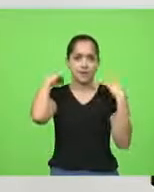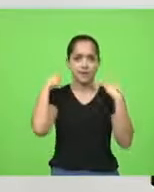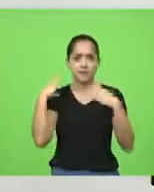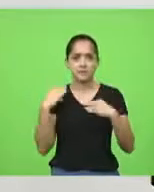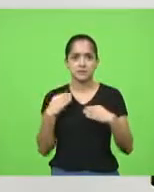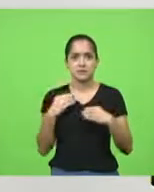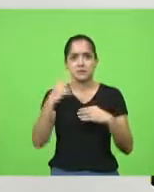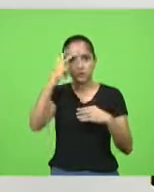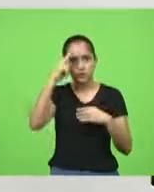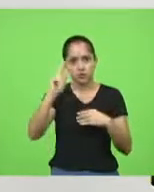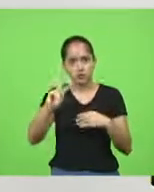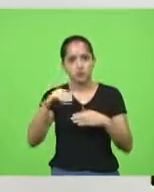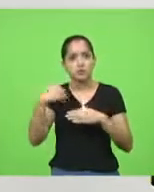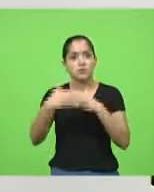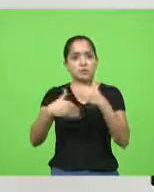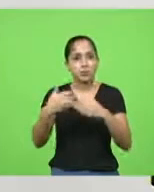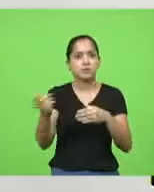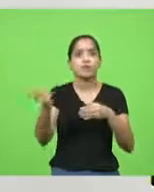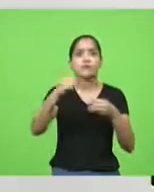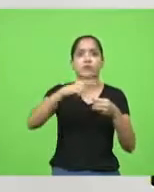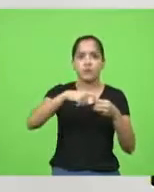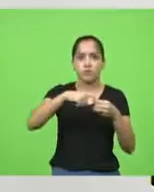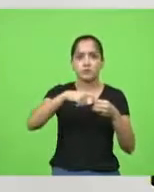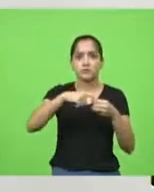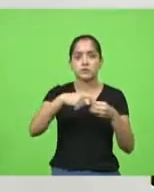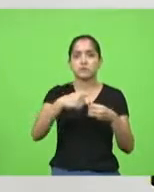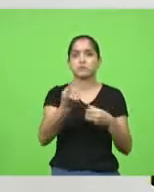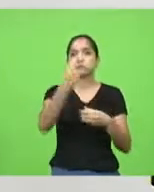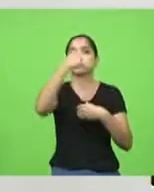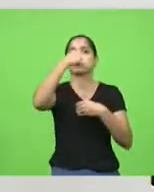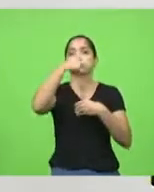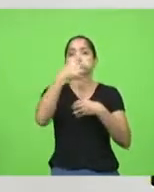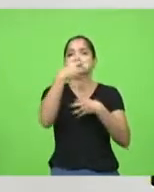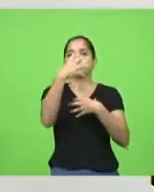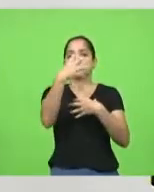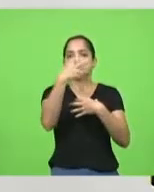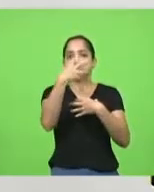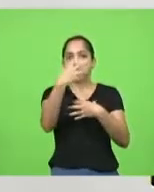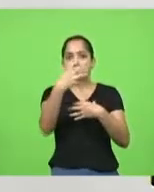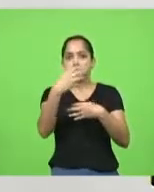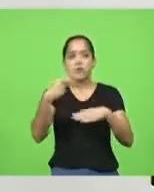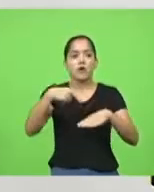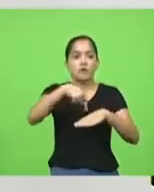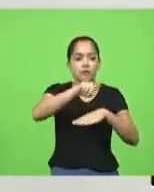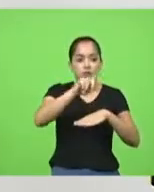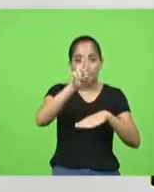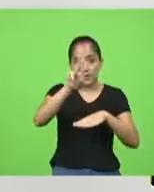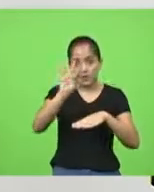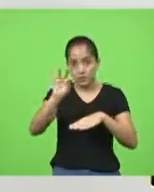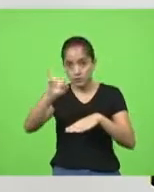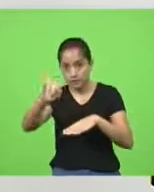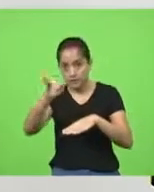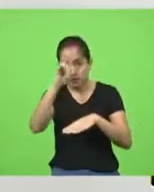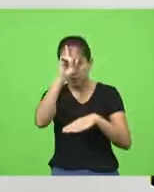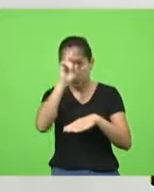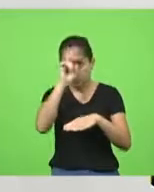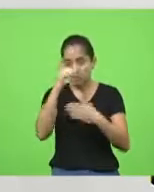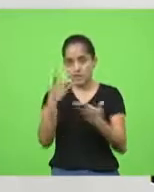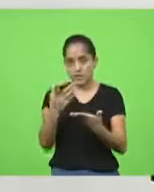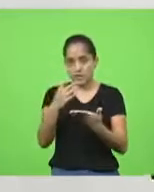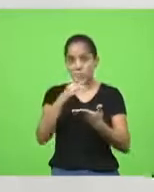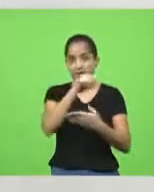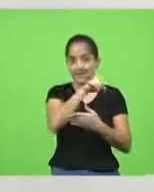2 dias depois ele volta para lá e é entubado, levado para a UTI do hospital em